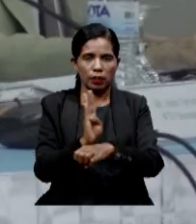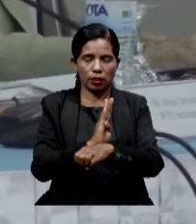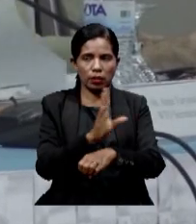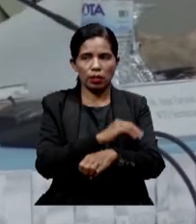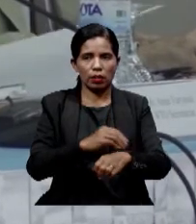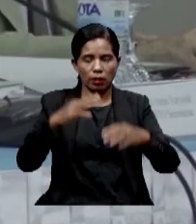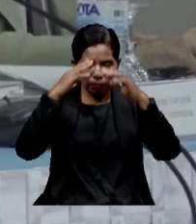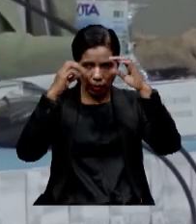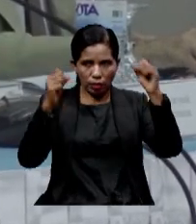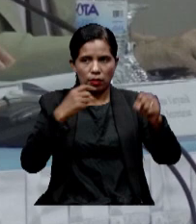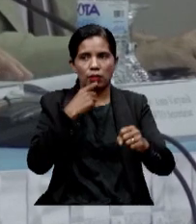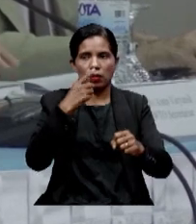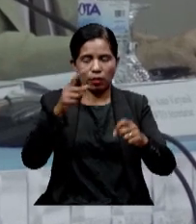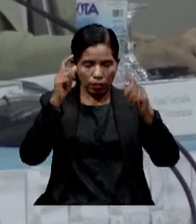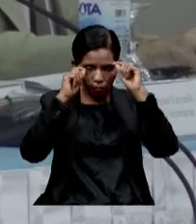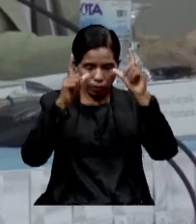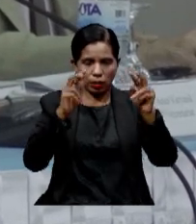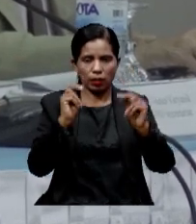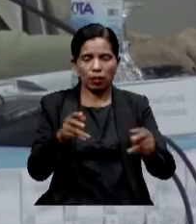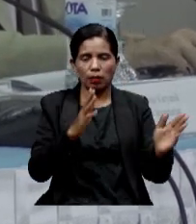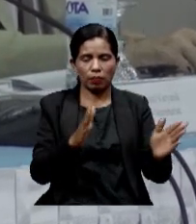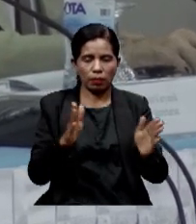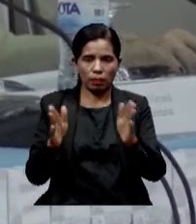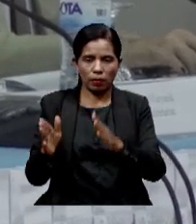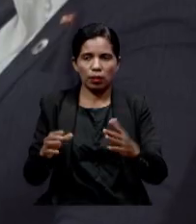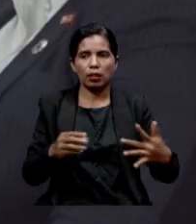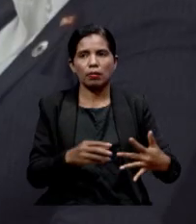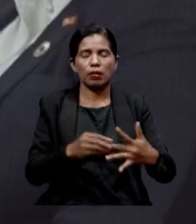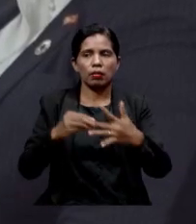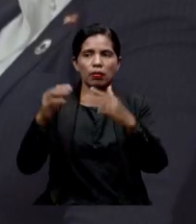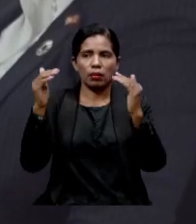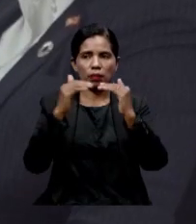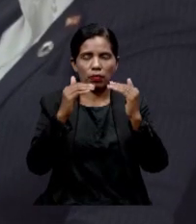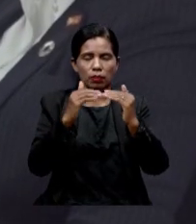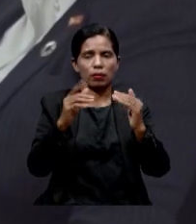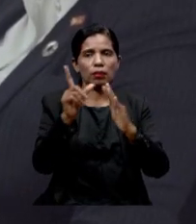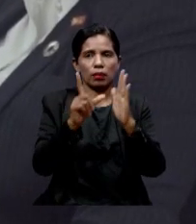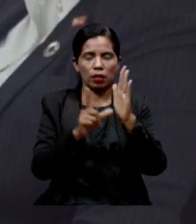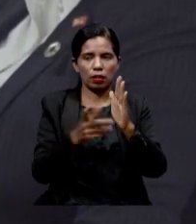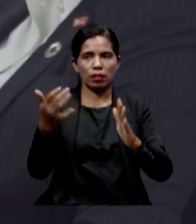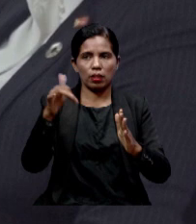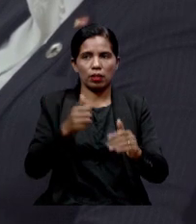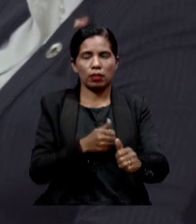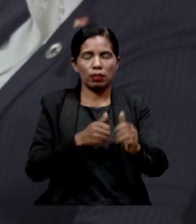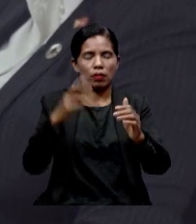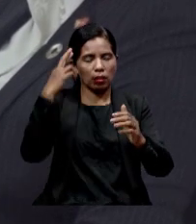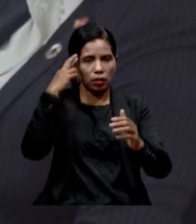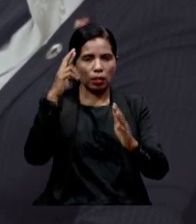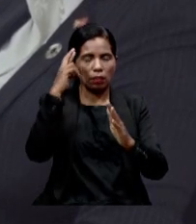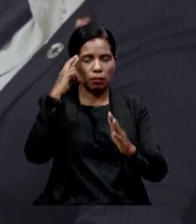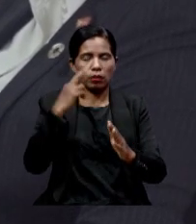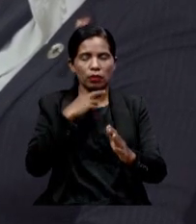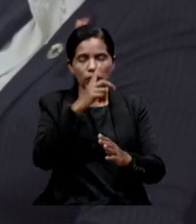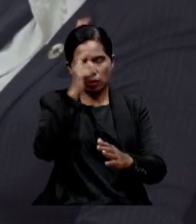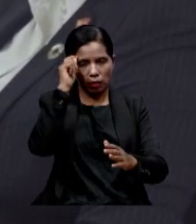Presidente da República Hateten, Timor-Leste tem que preparado liu-liu enquadramento legal siram. Turamos orta Timor-Leste ni adesão ba Organização